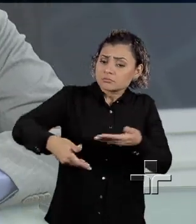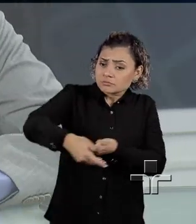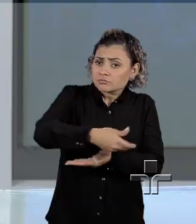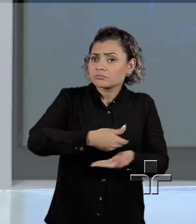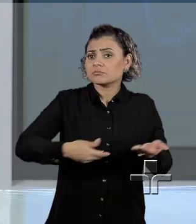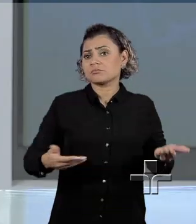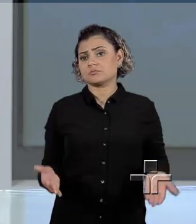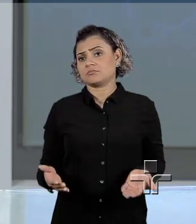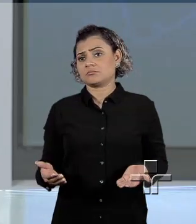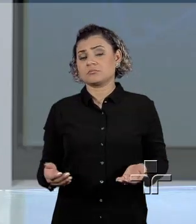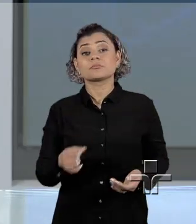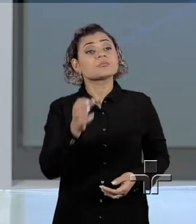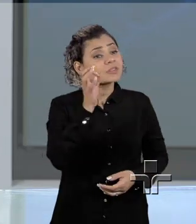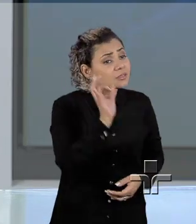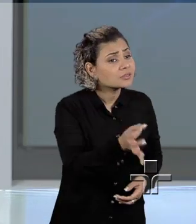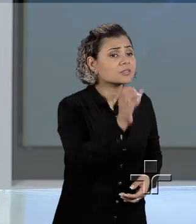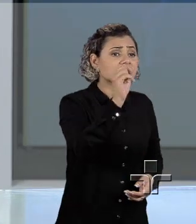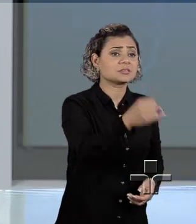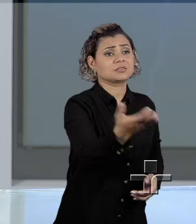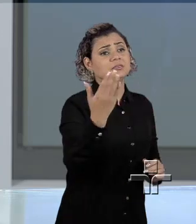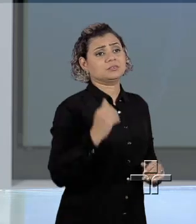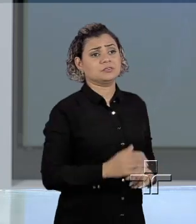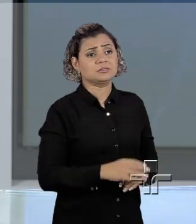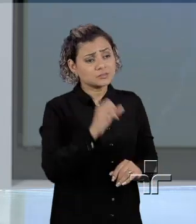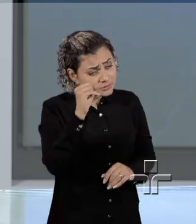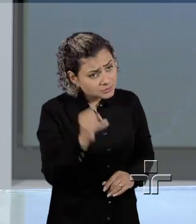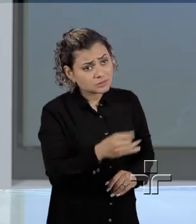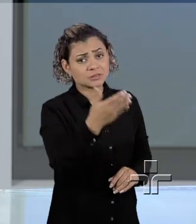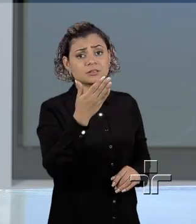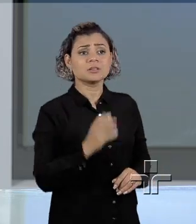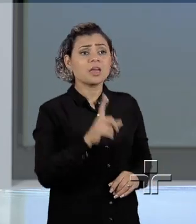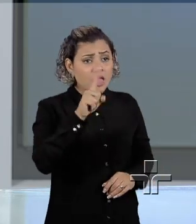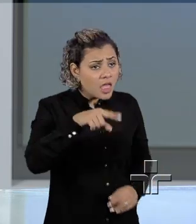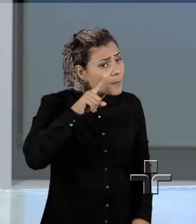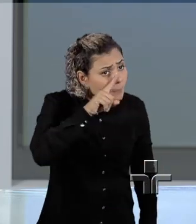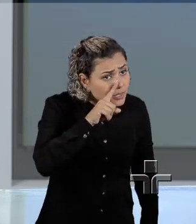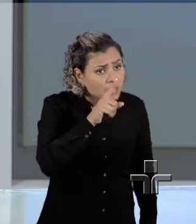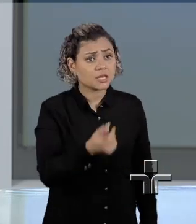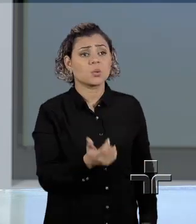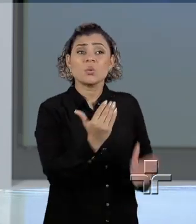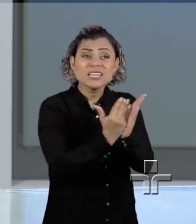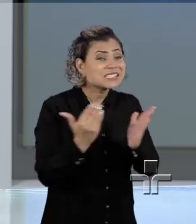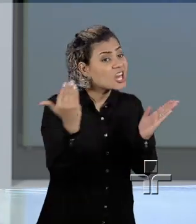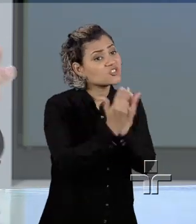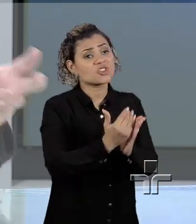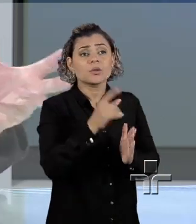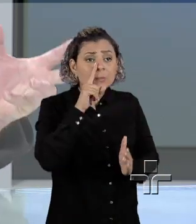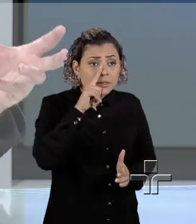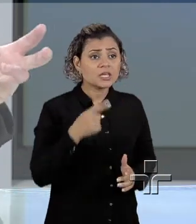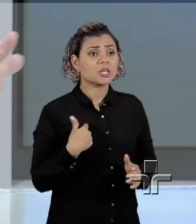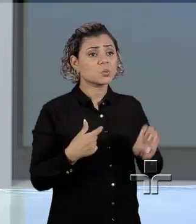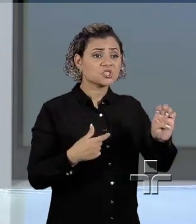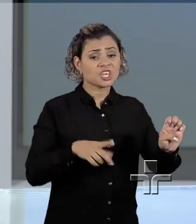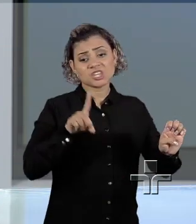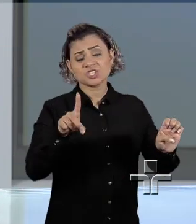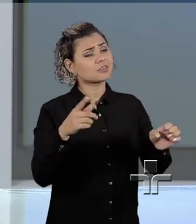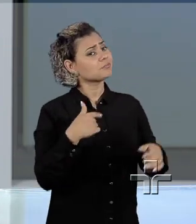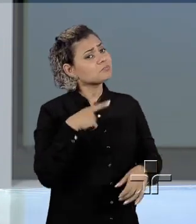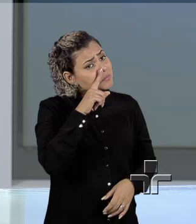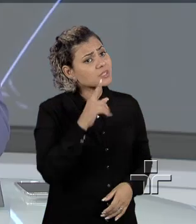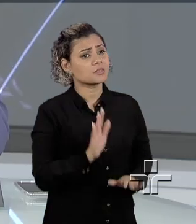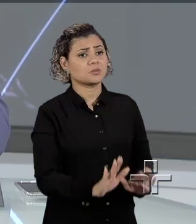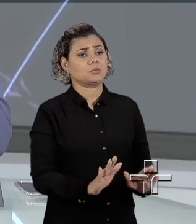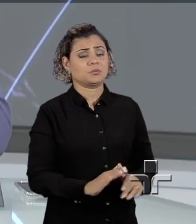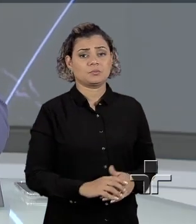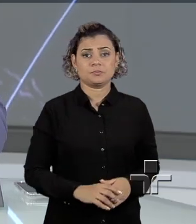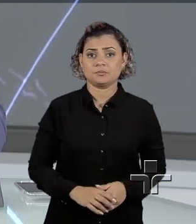as oposições, particularmente. Mas é exatamente isso que eu estava dizendo, Torquato. Ou seja, é um perigo sempre esse rosnar. Né? Vamos